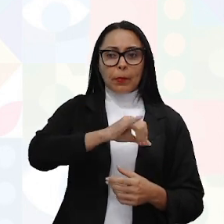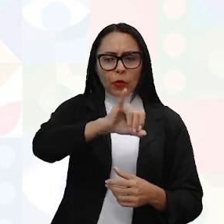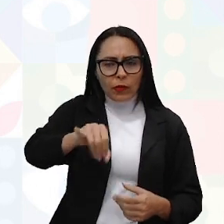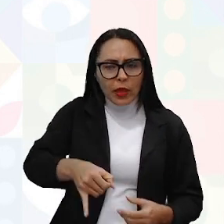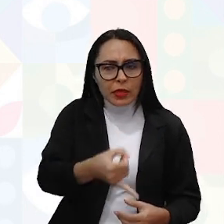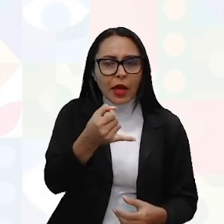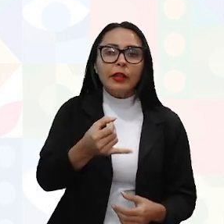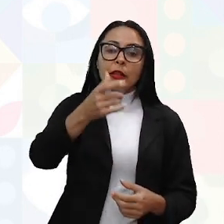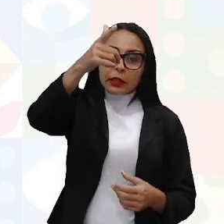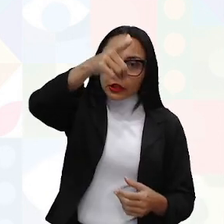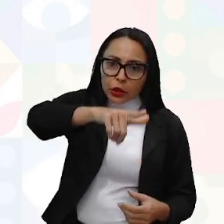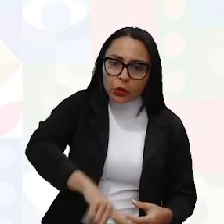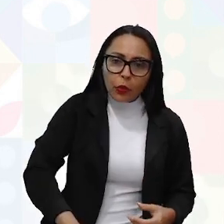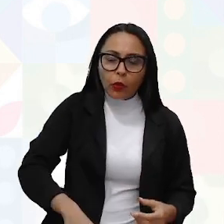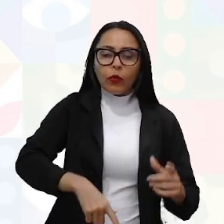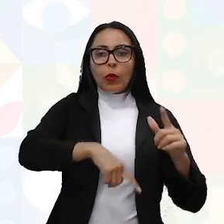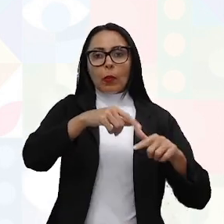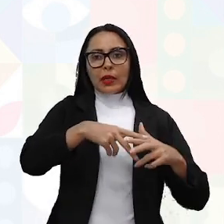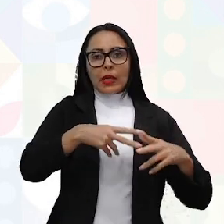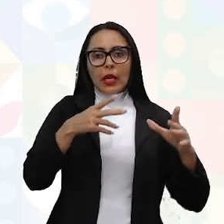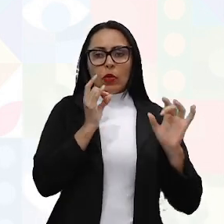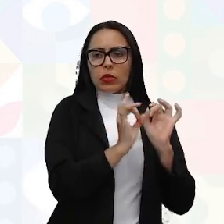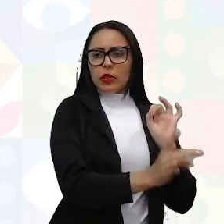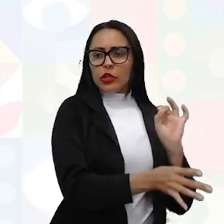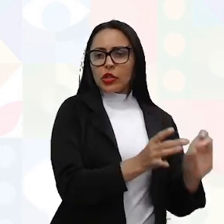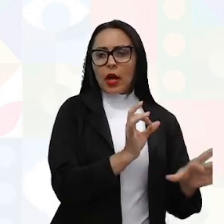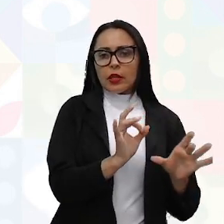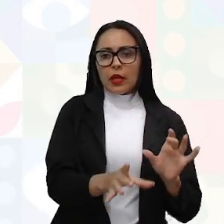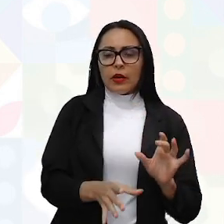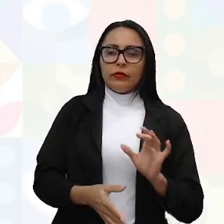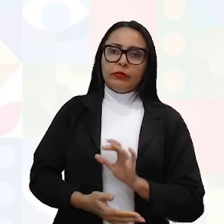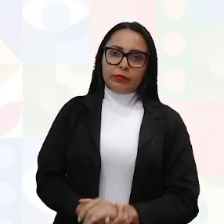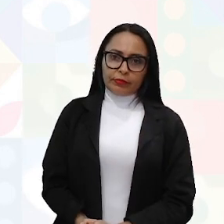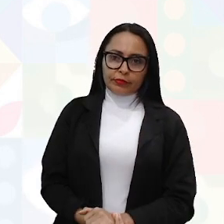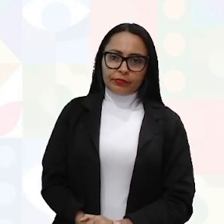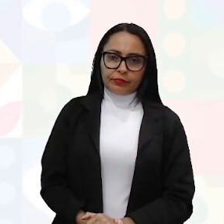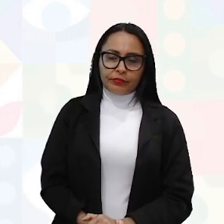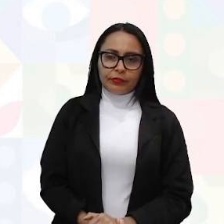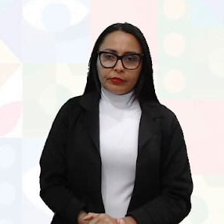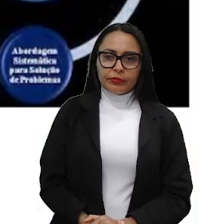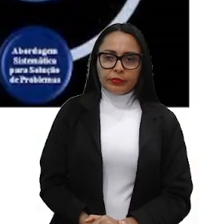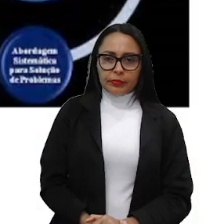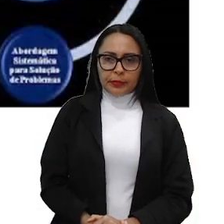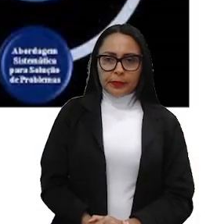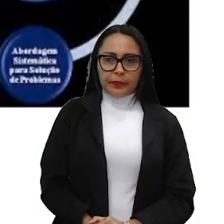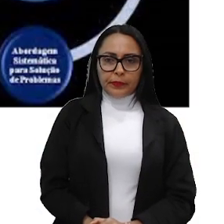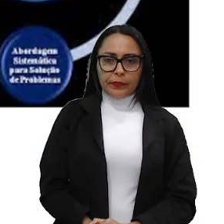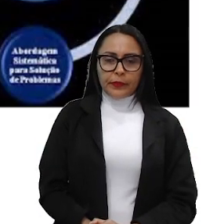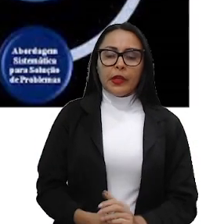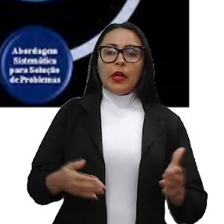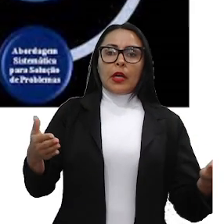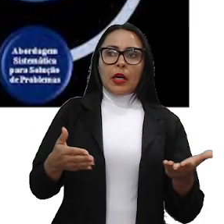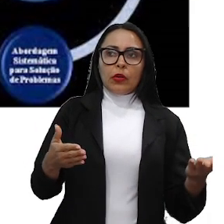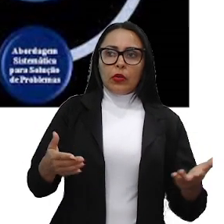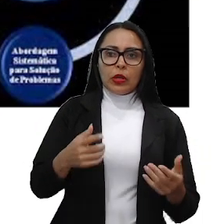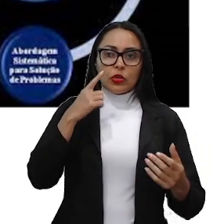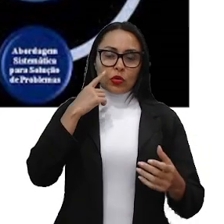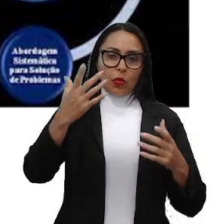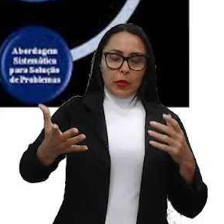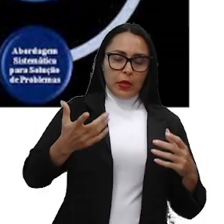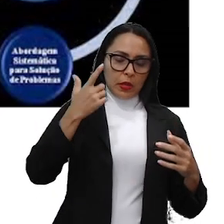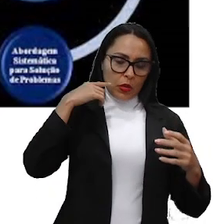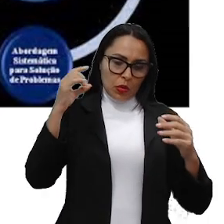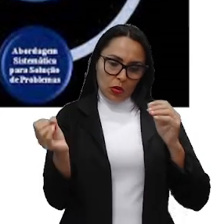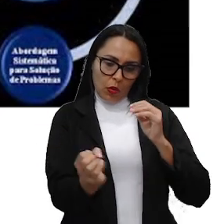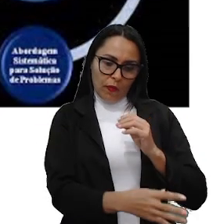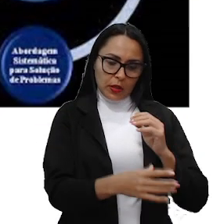reaproveitar tanto o material descartado quanto o material de reuso. E agora vamos falar um pouco sobre inovação em